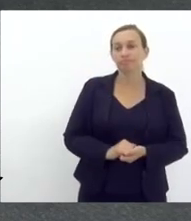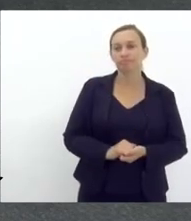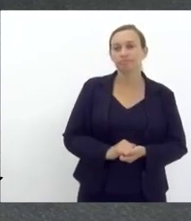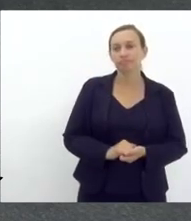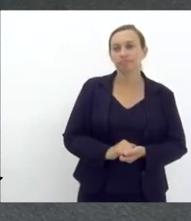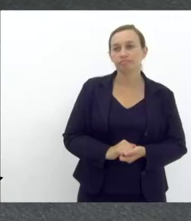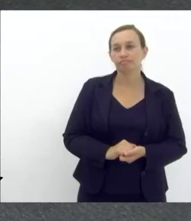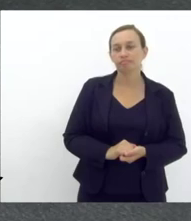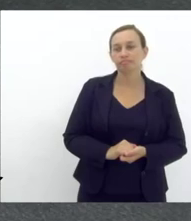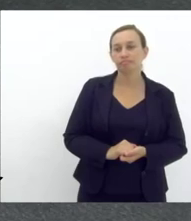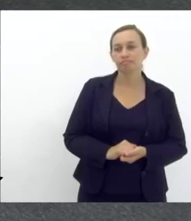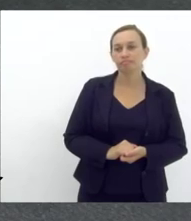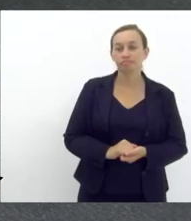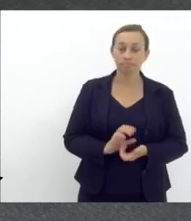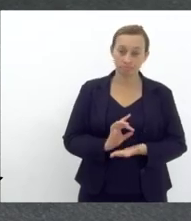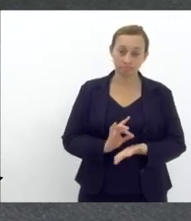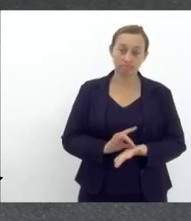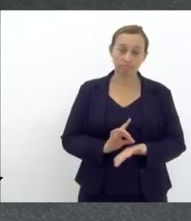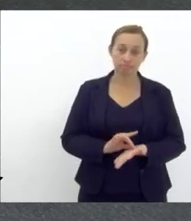realmente verídicos